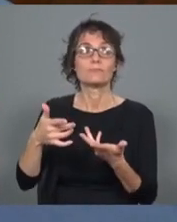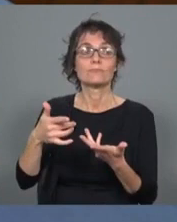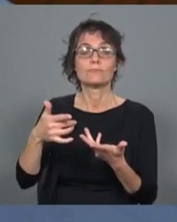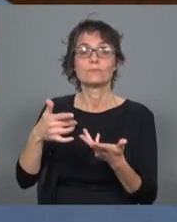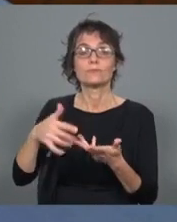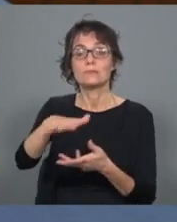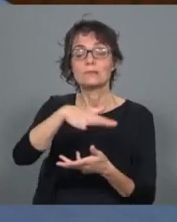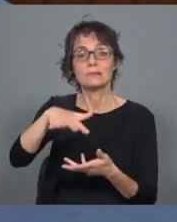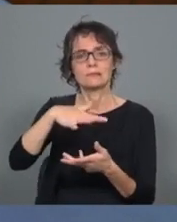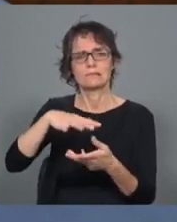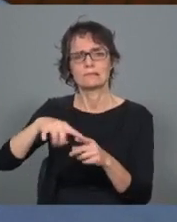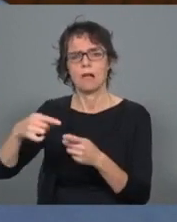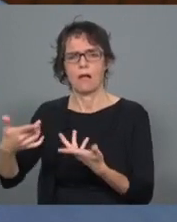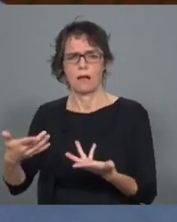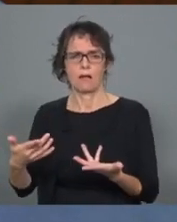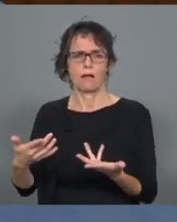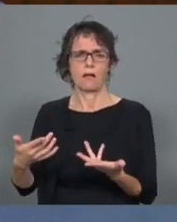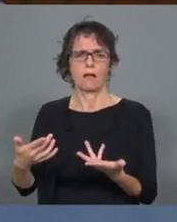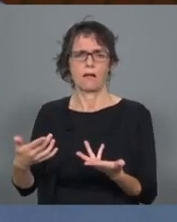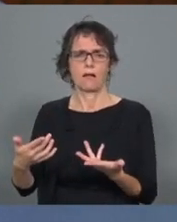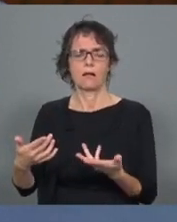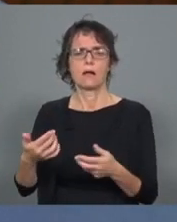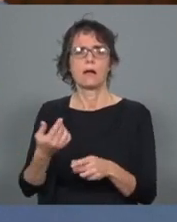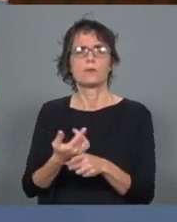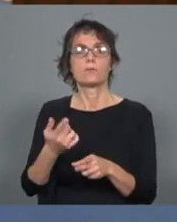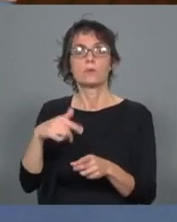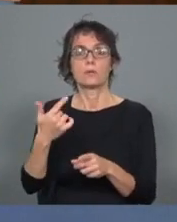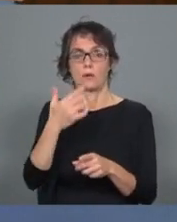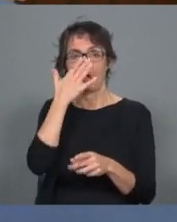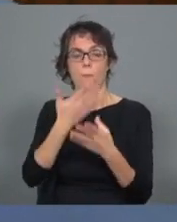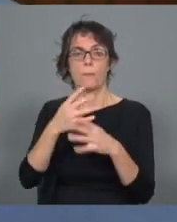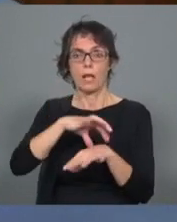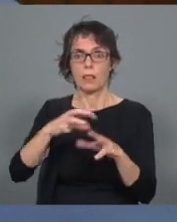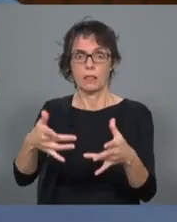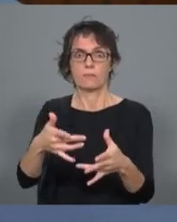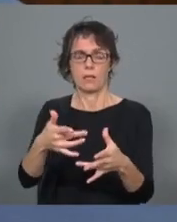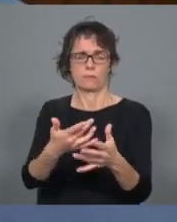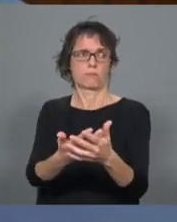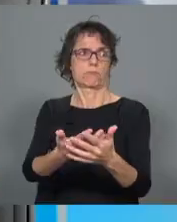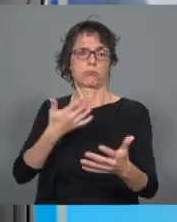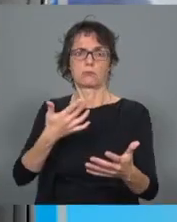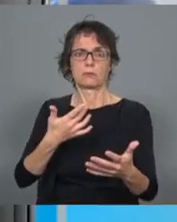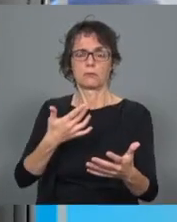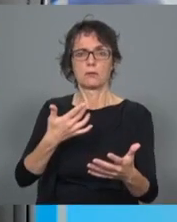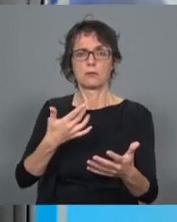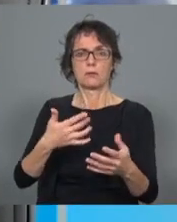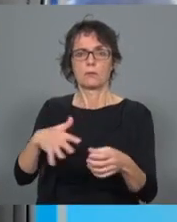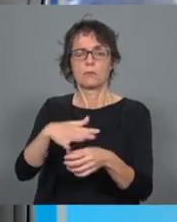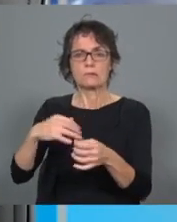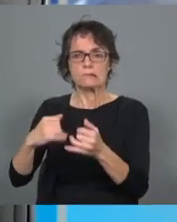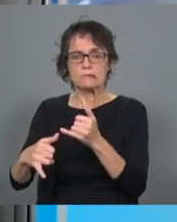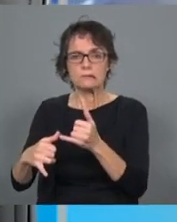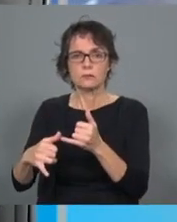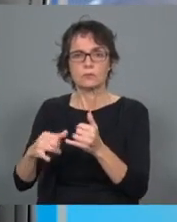e com a situação da pandemia fomos abalados com mais uma situação de risco de pobreza